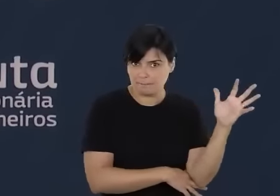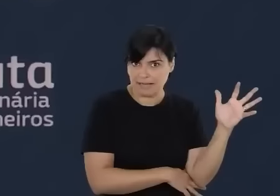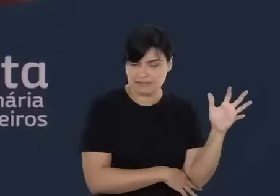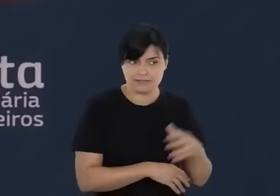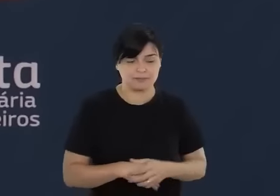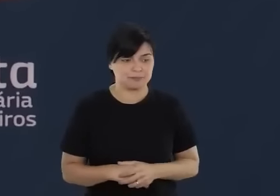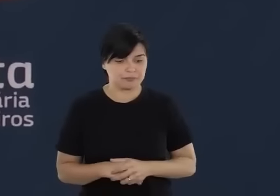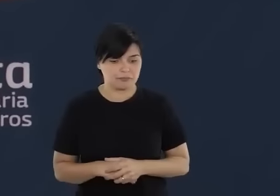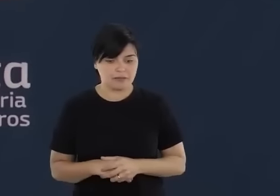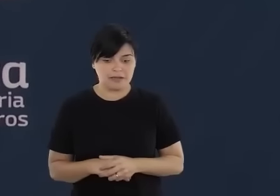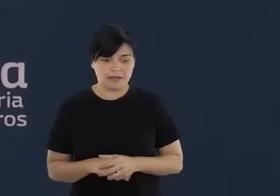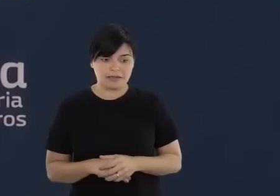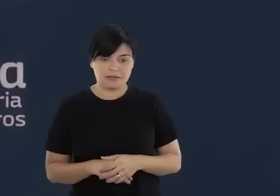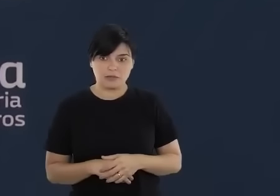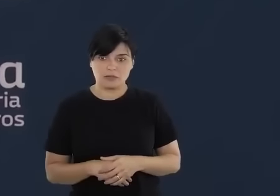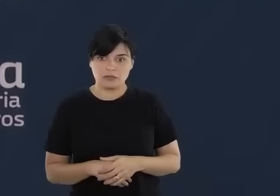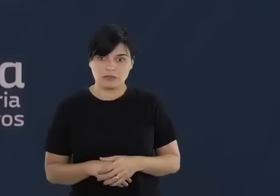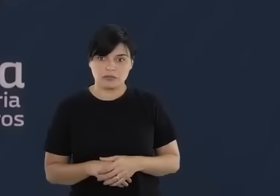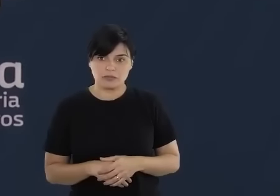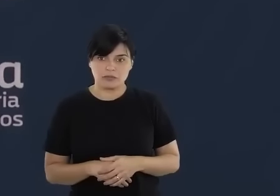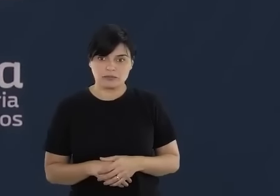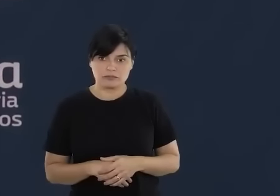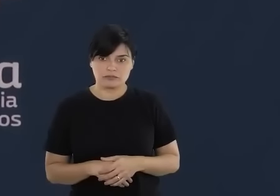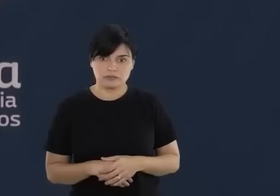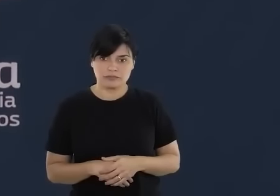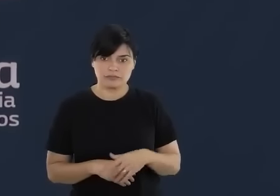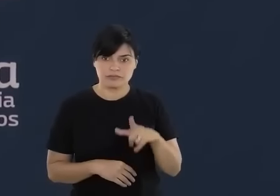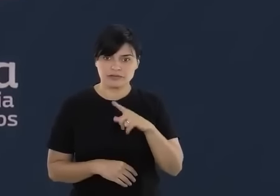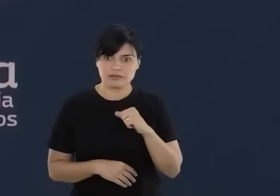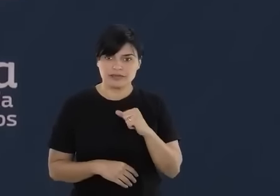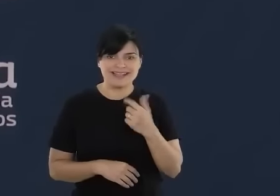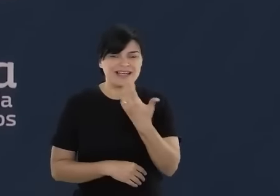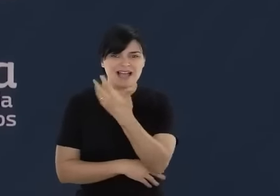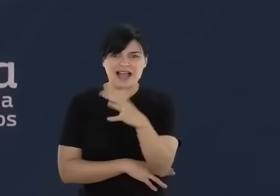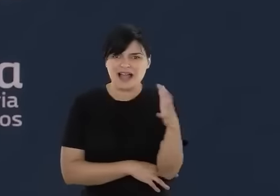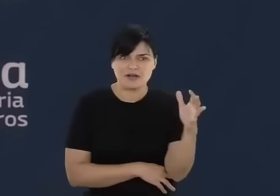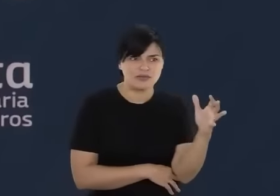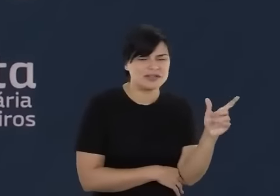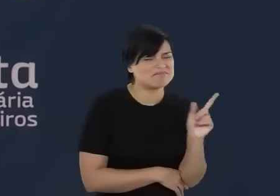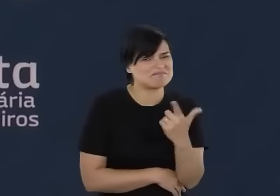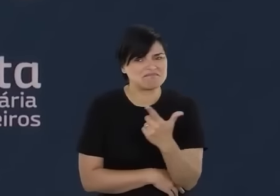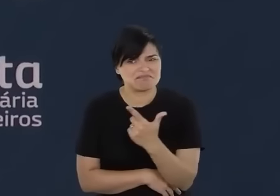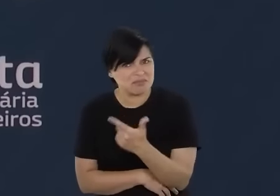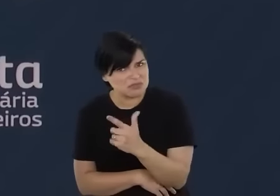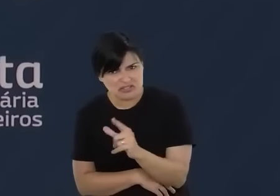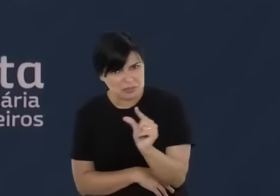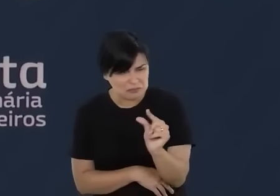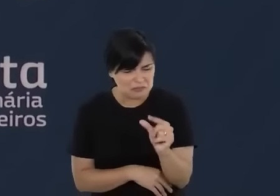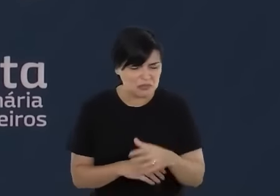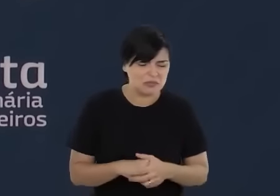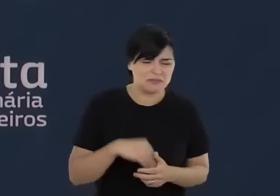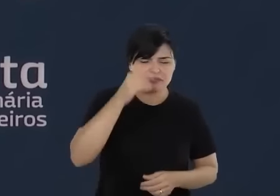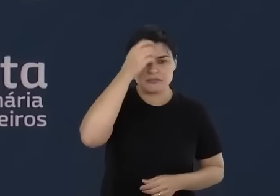era uma praça como as nossas com árvores frondosas com jardins engrinaldada de flores com